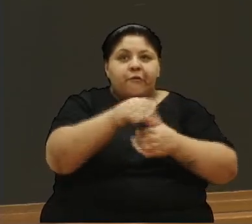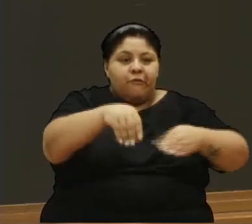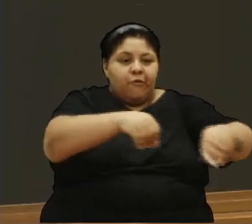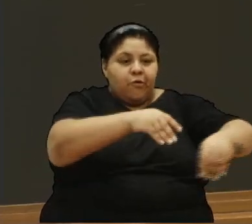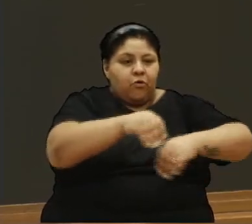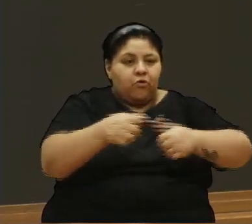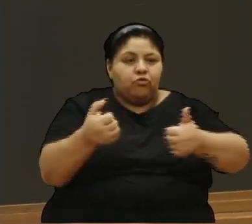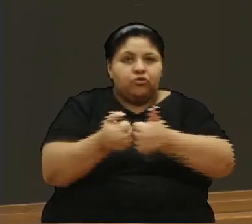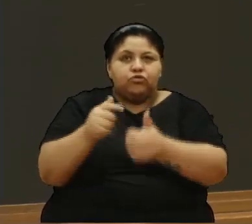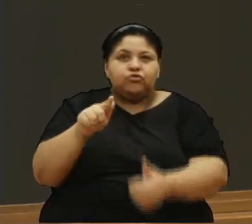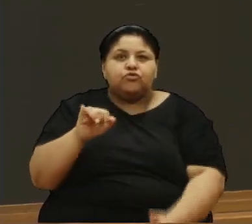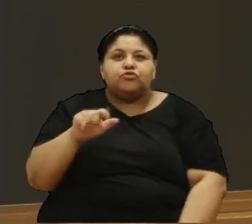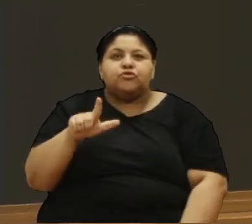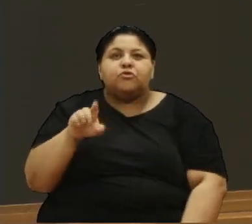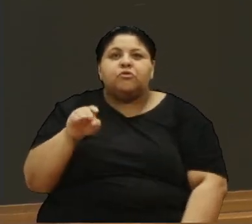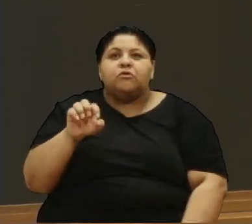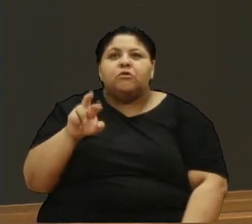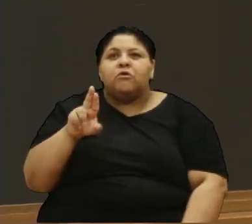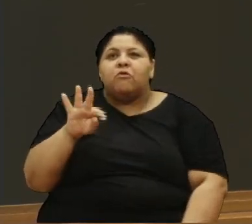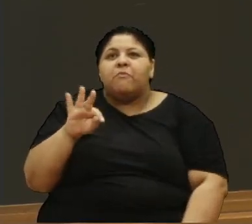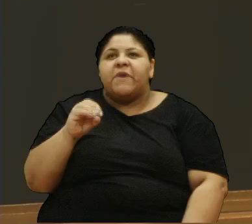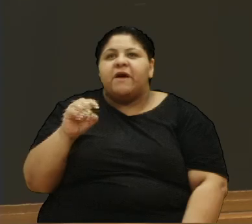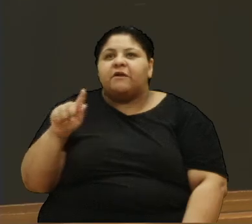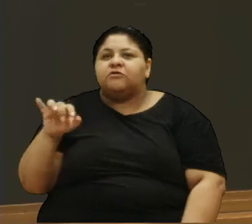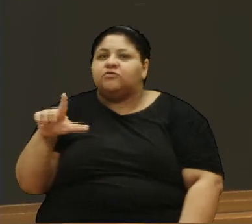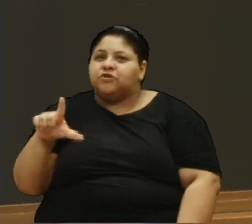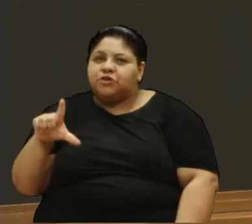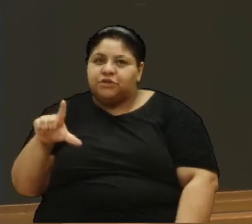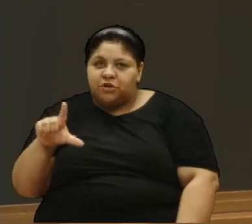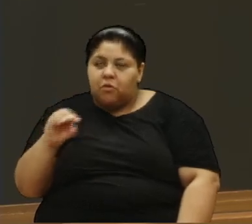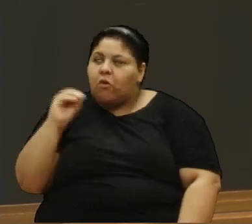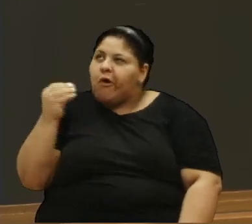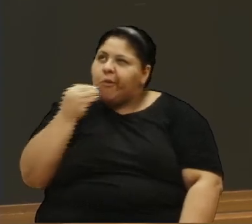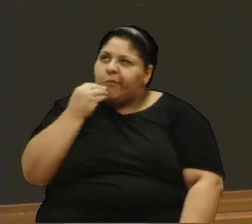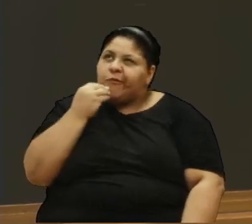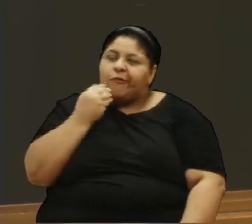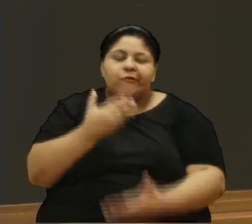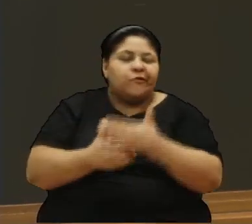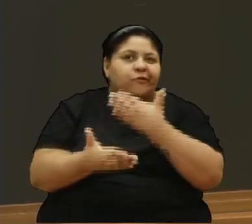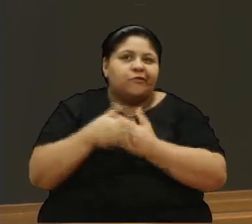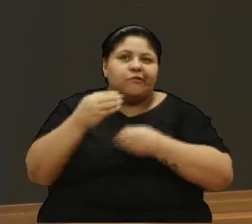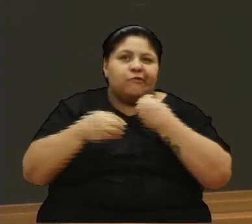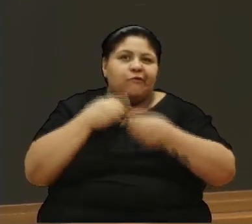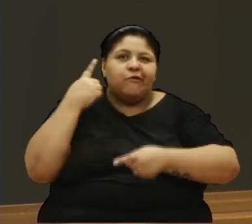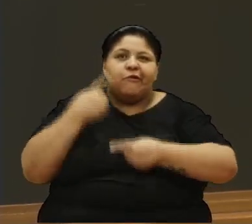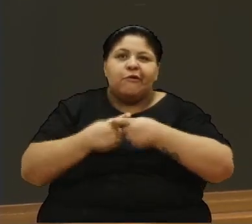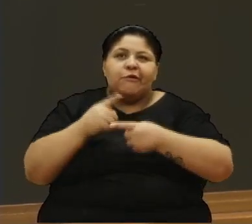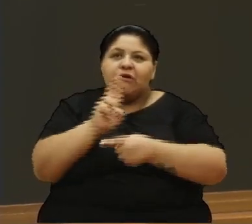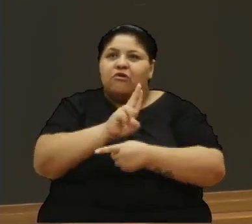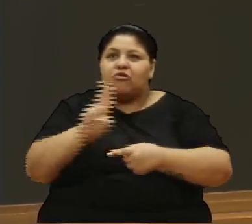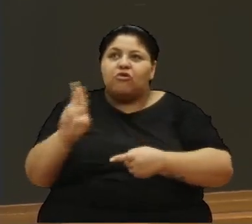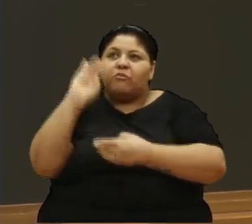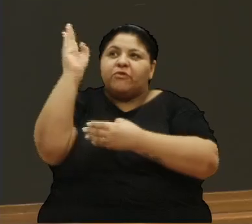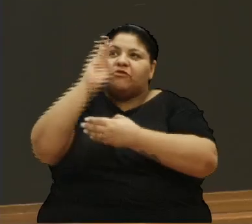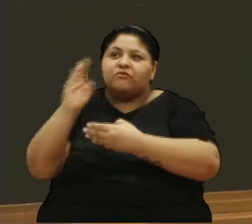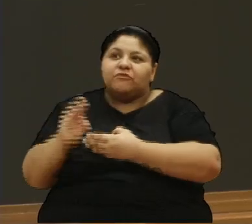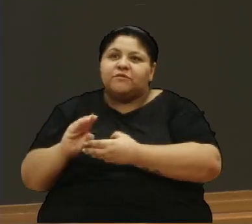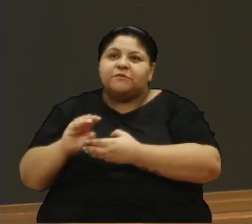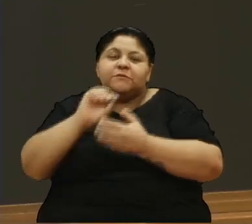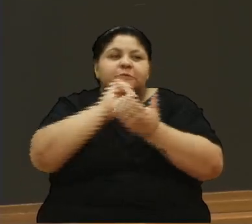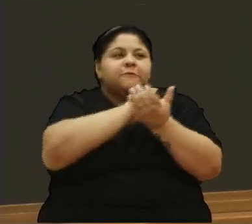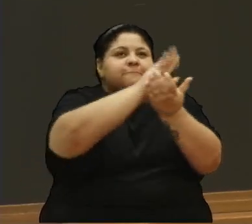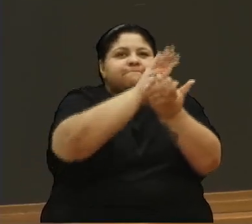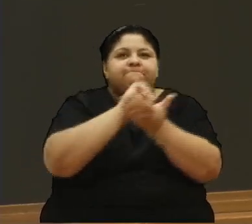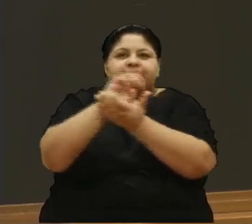Então, obviamente, todos sentem, porque levava o nome do Brasil, a nossa biodiversidade e as nossas crenças